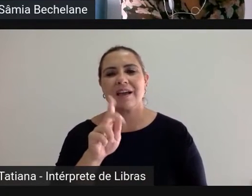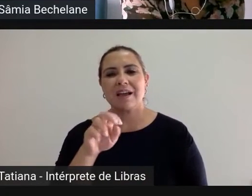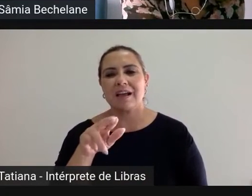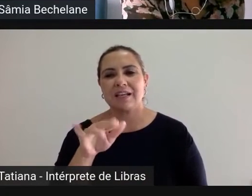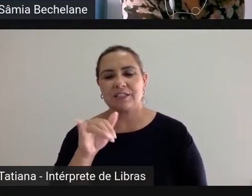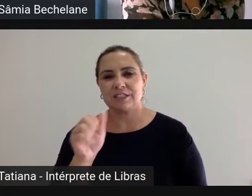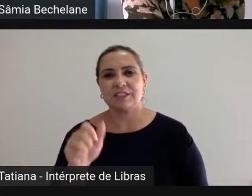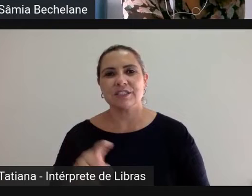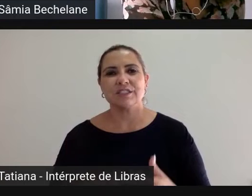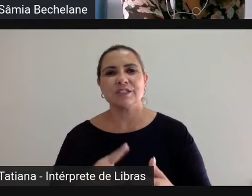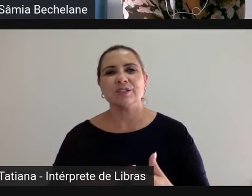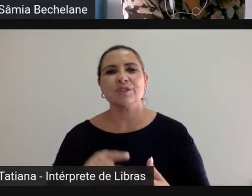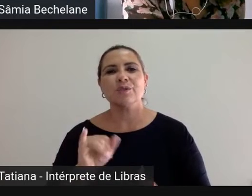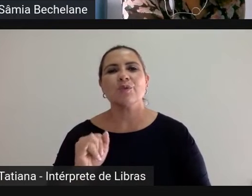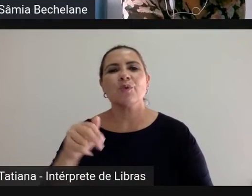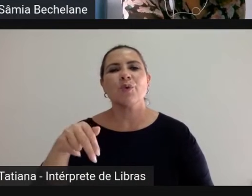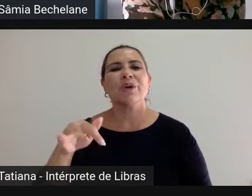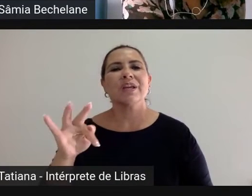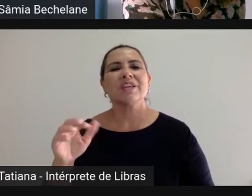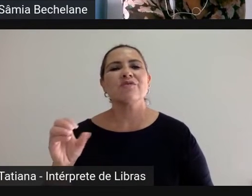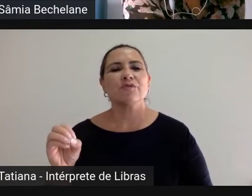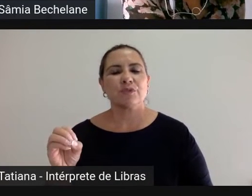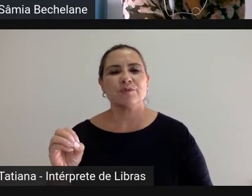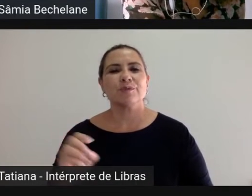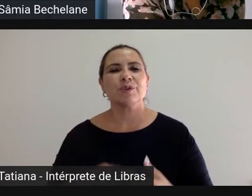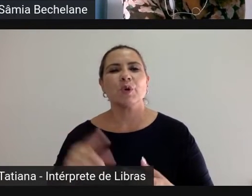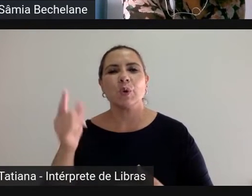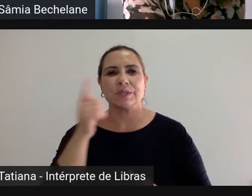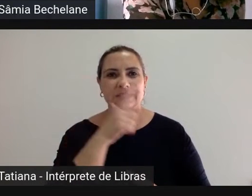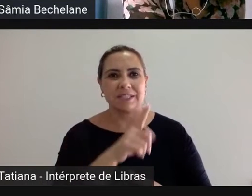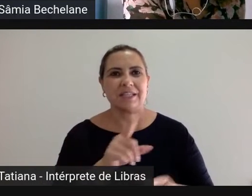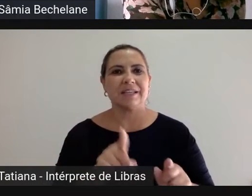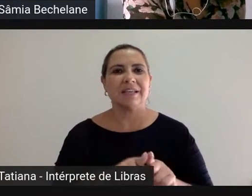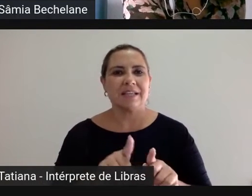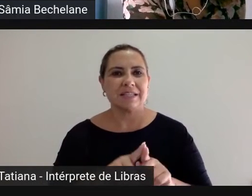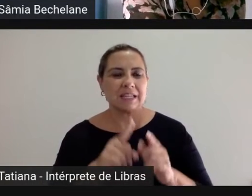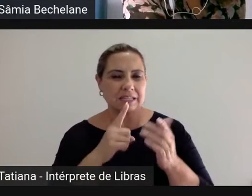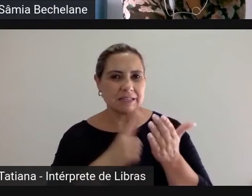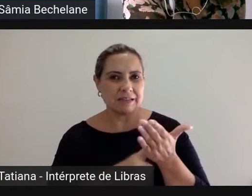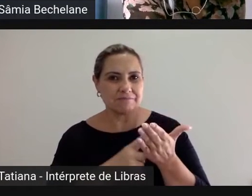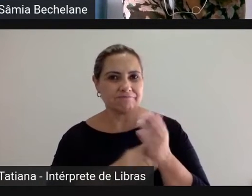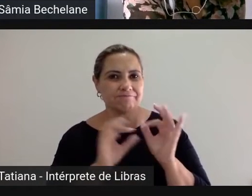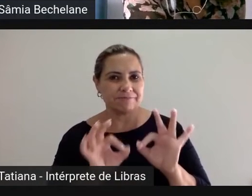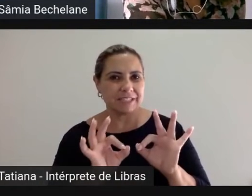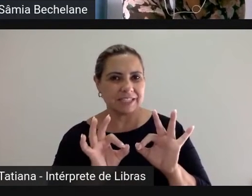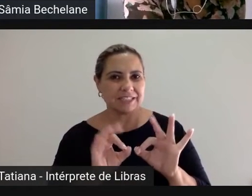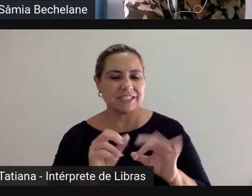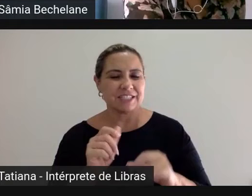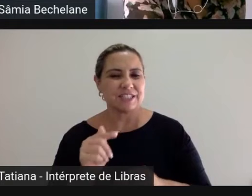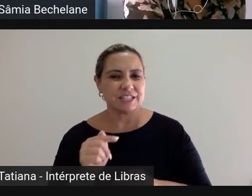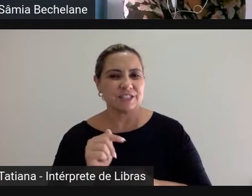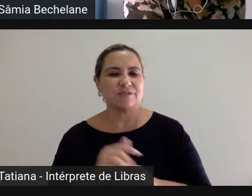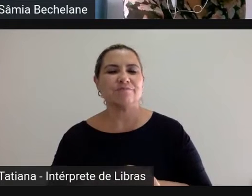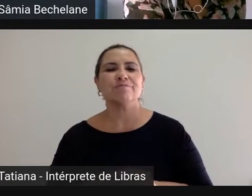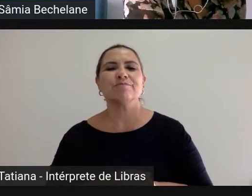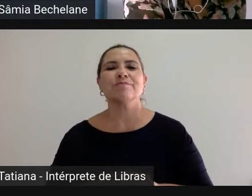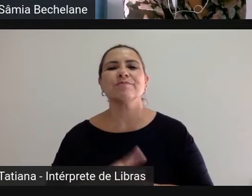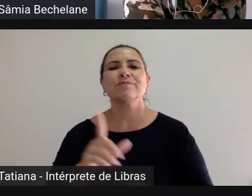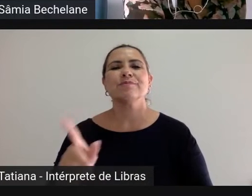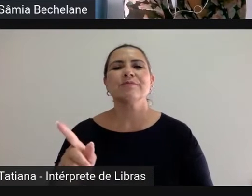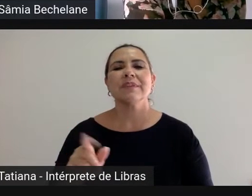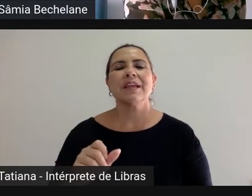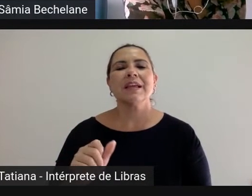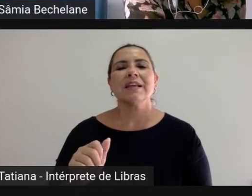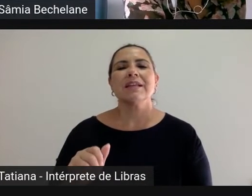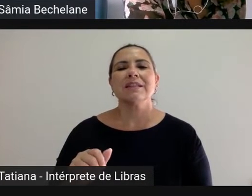com infotainment e conseguem realmente fazer agenda setting, né? E Ana Maruza